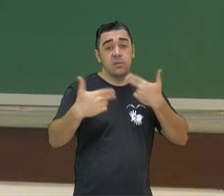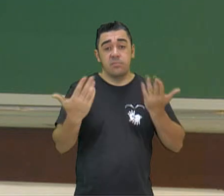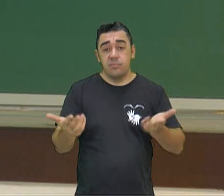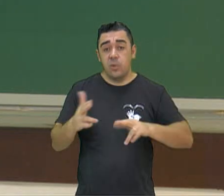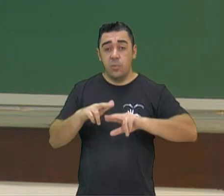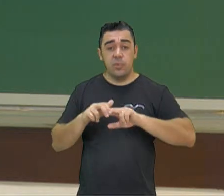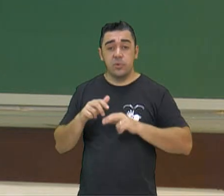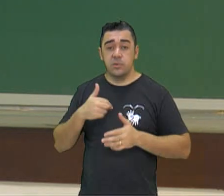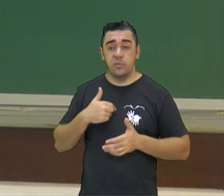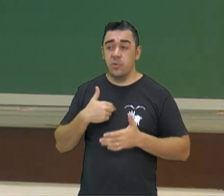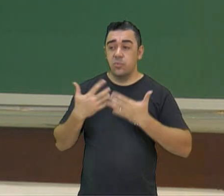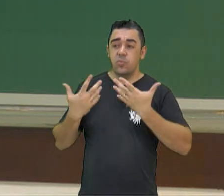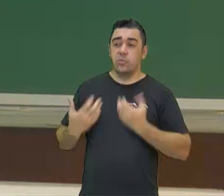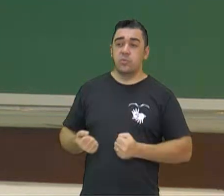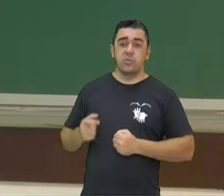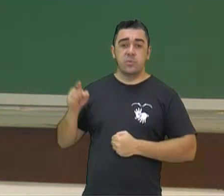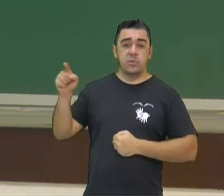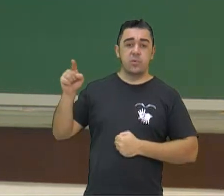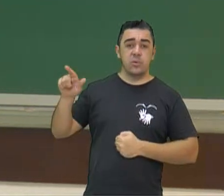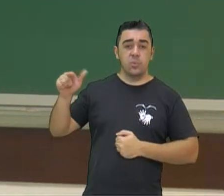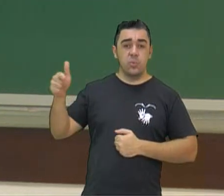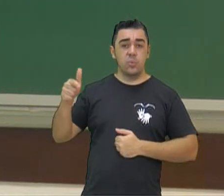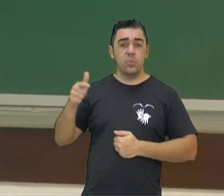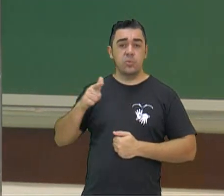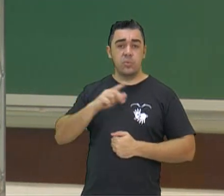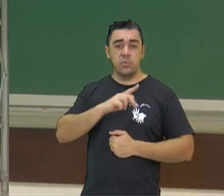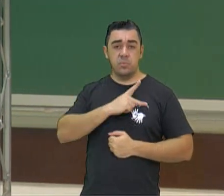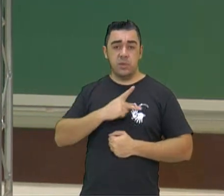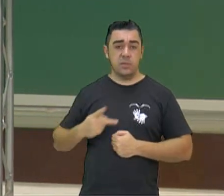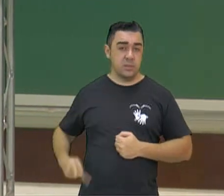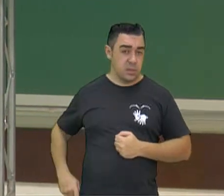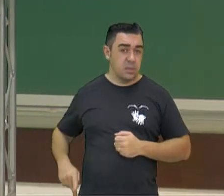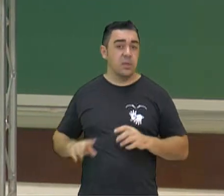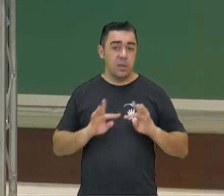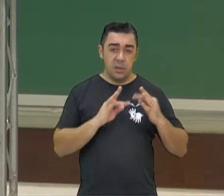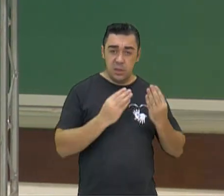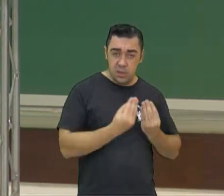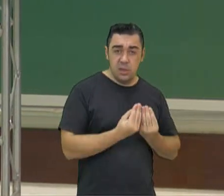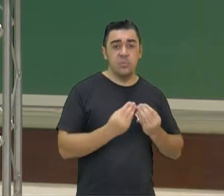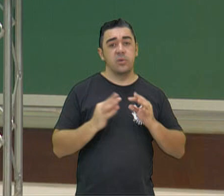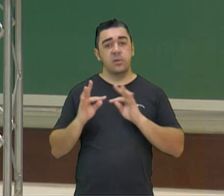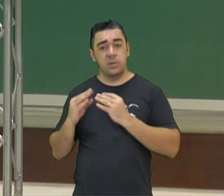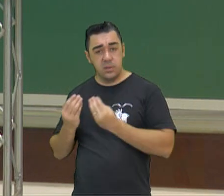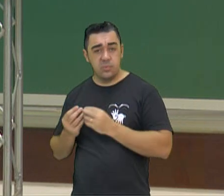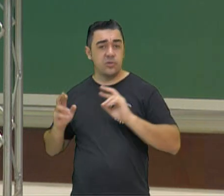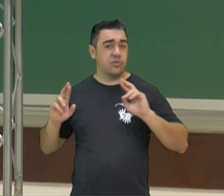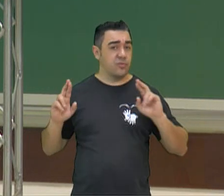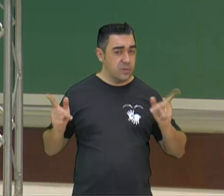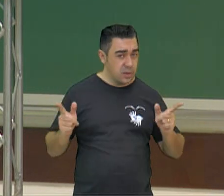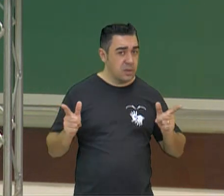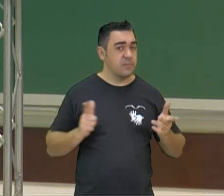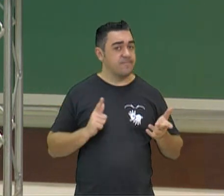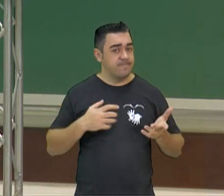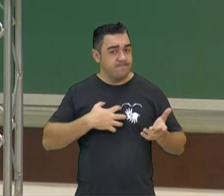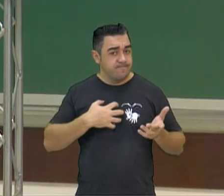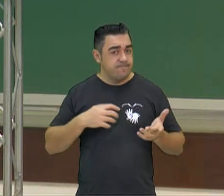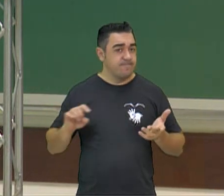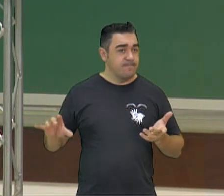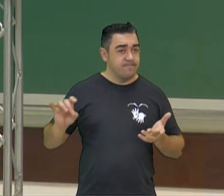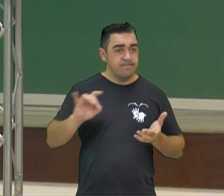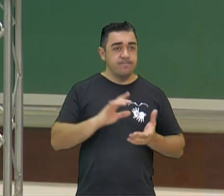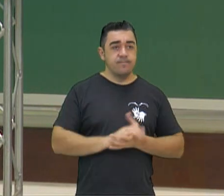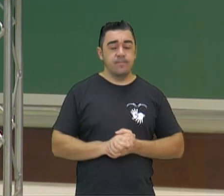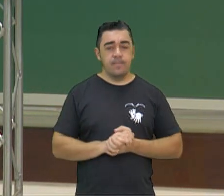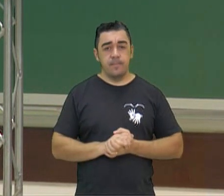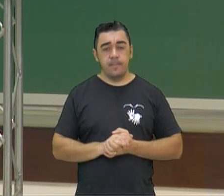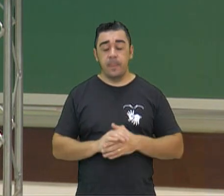de líder escolhido por meio do voto. As tribos têm formas de olhar o mundo de maneira distinta.